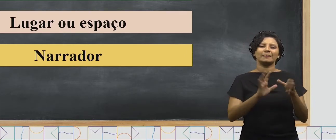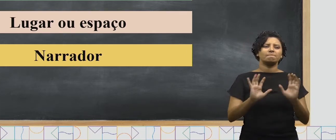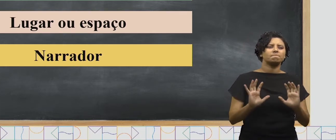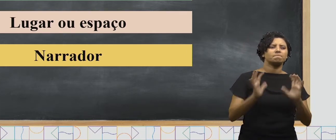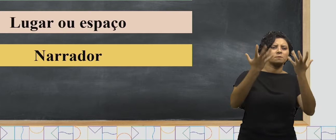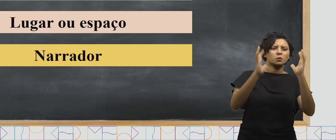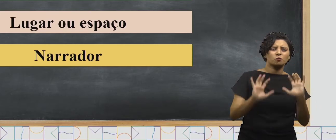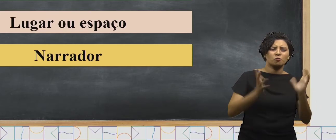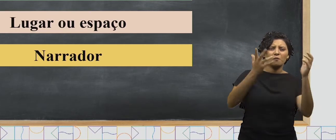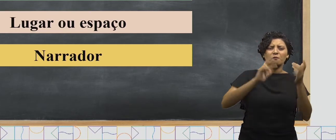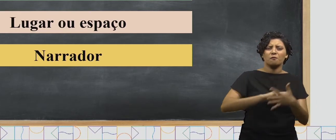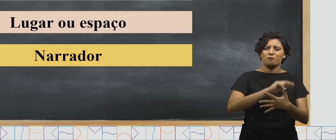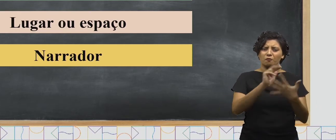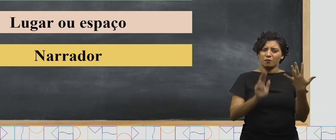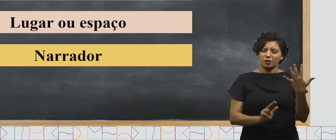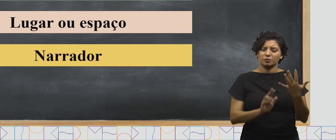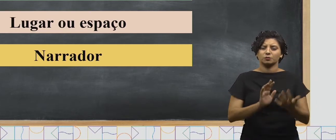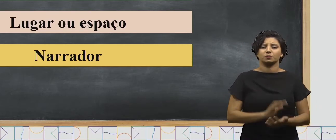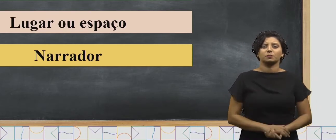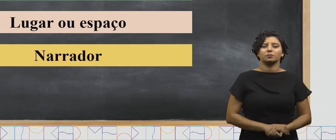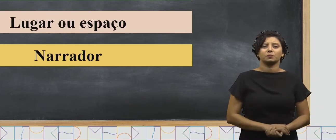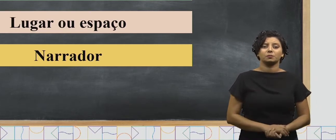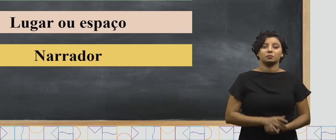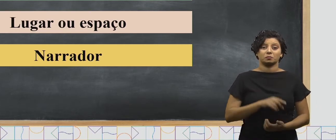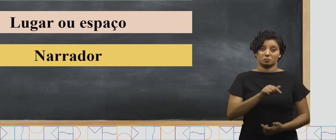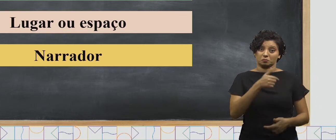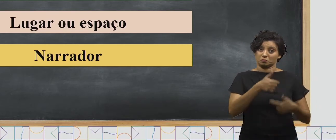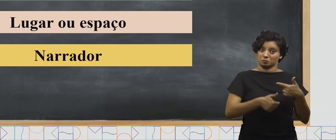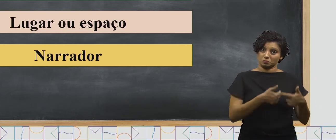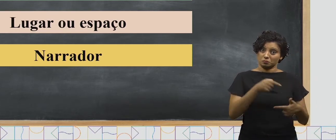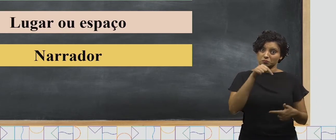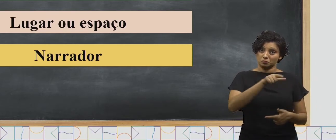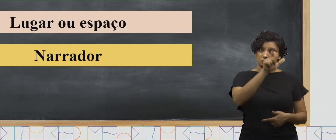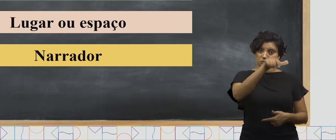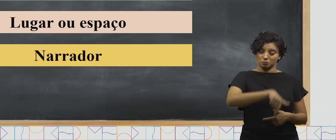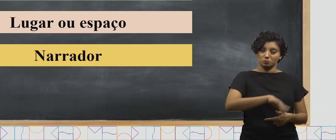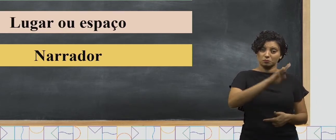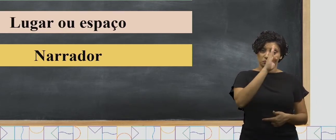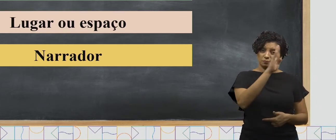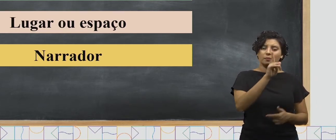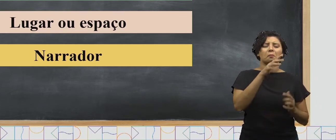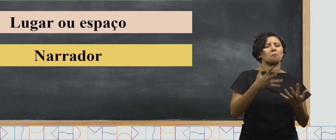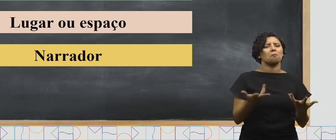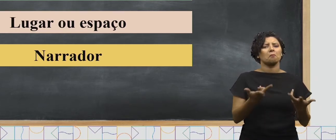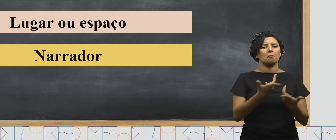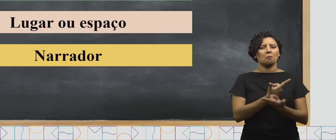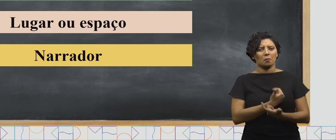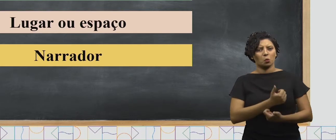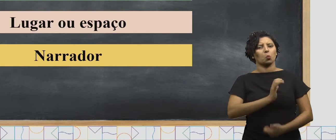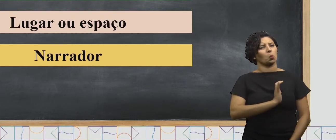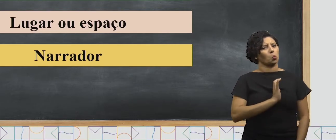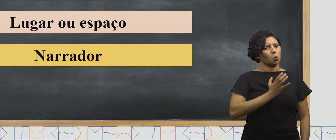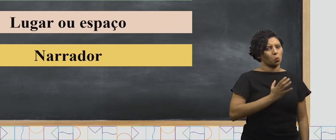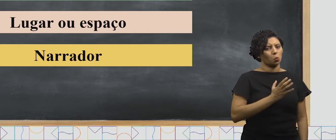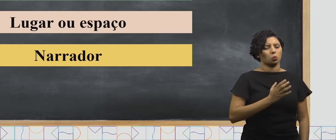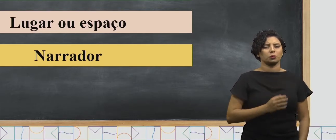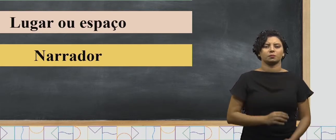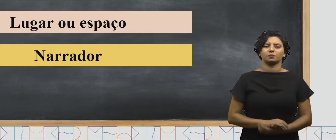grandes desafios em sua jornada. Os atos do personagem são extraordinários e